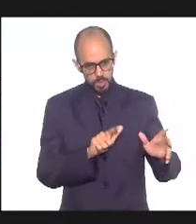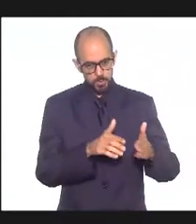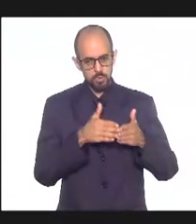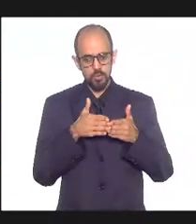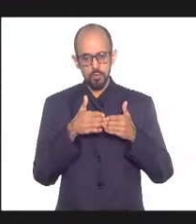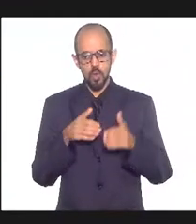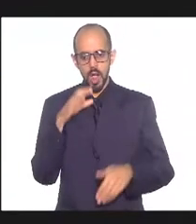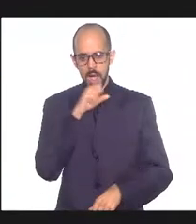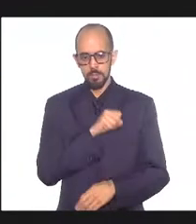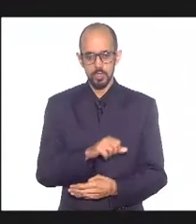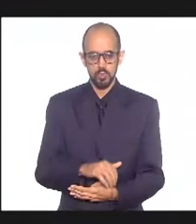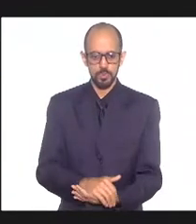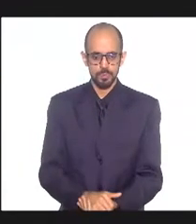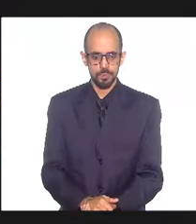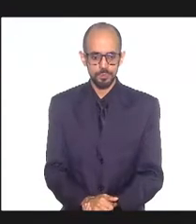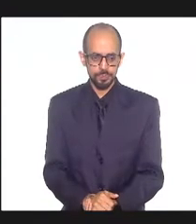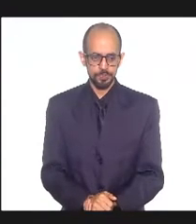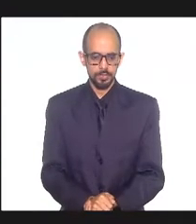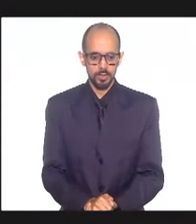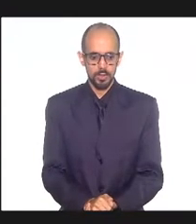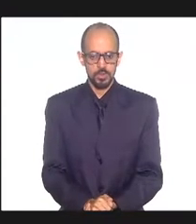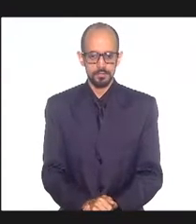rápido.